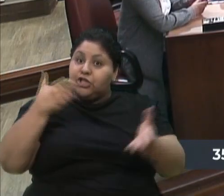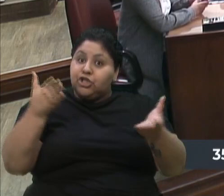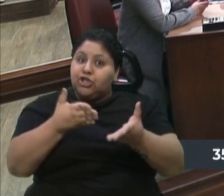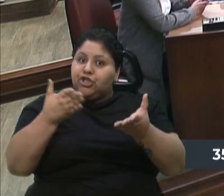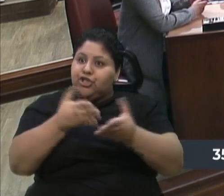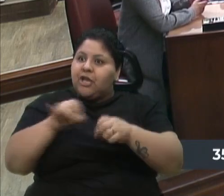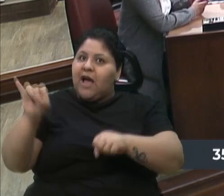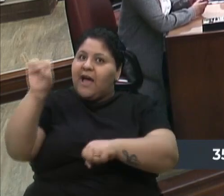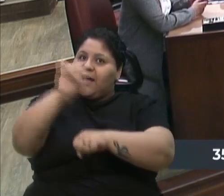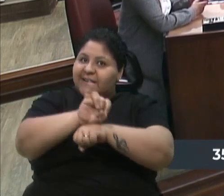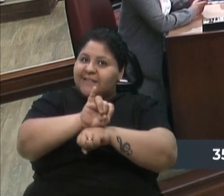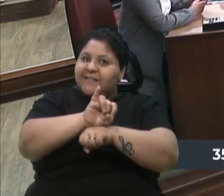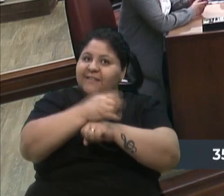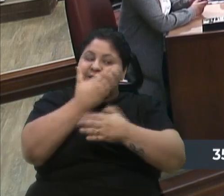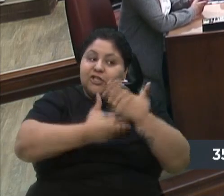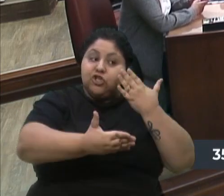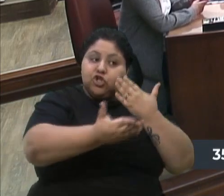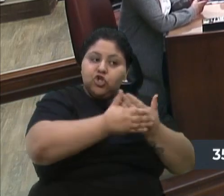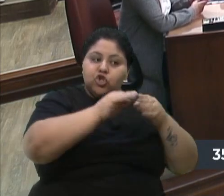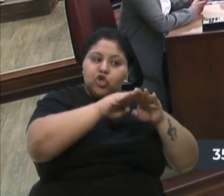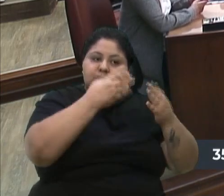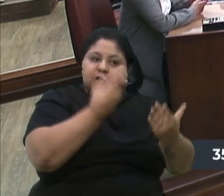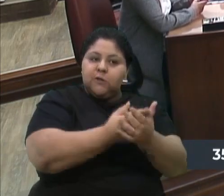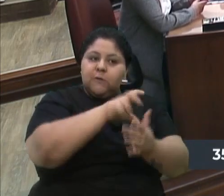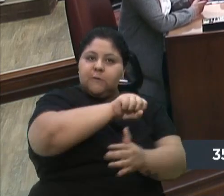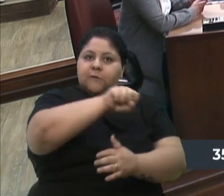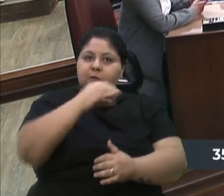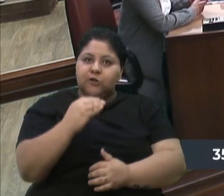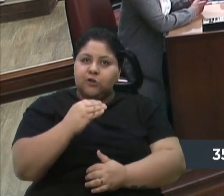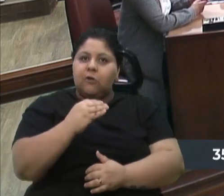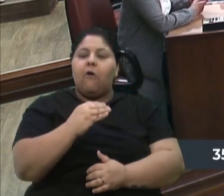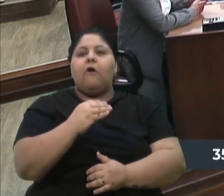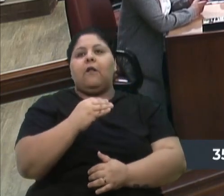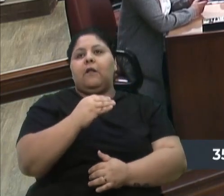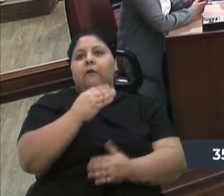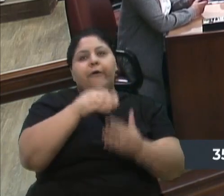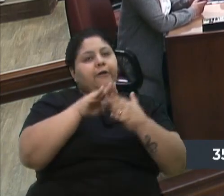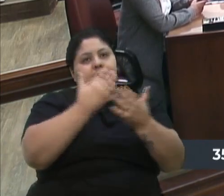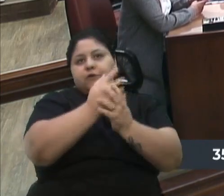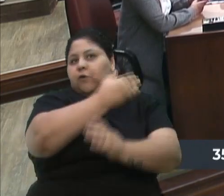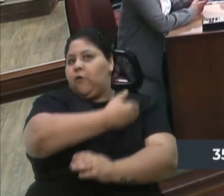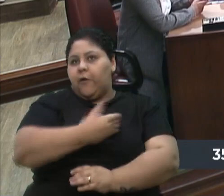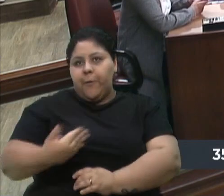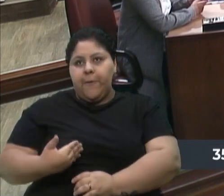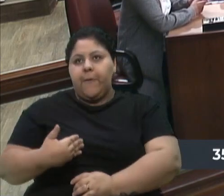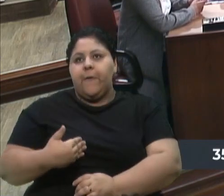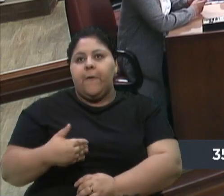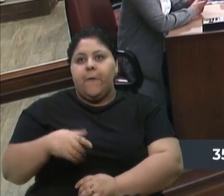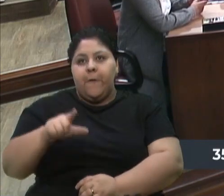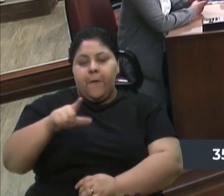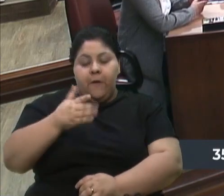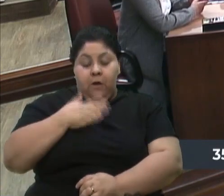estudou na Escola Santa Catarina, estudou em escola pública. Esse festival, acompanhei mais de perto o primeiro